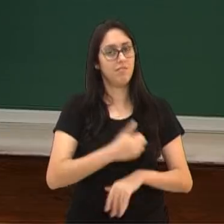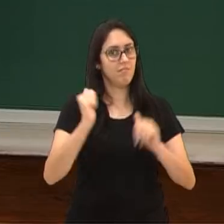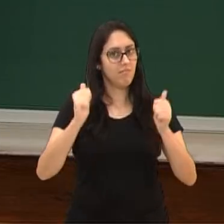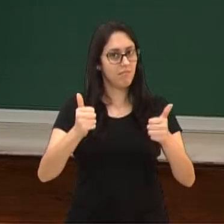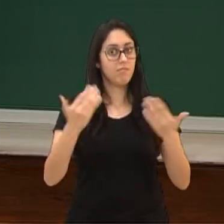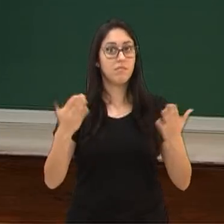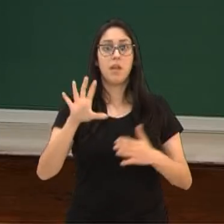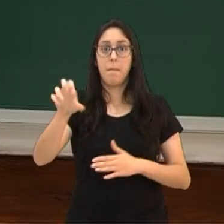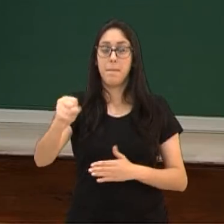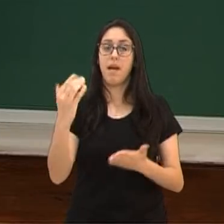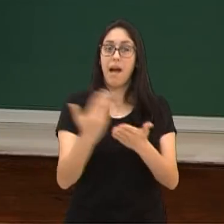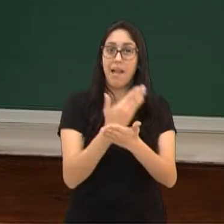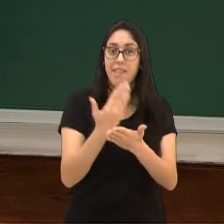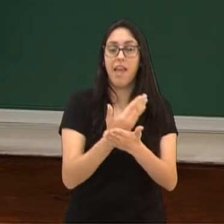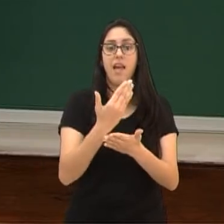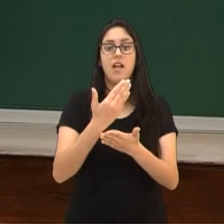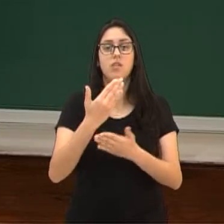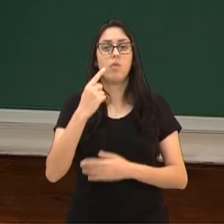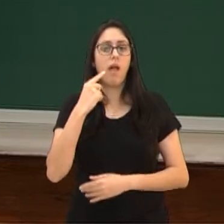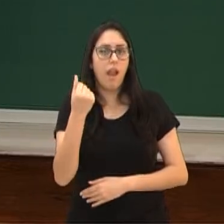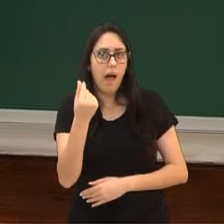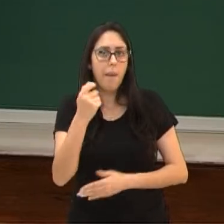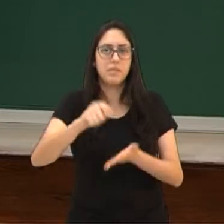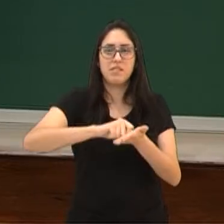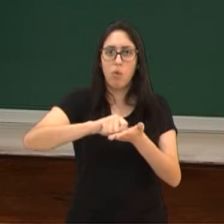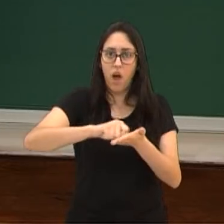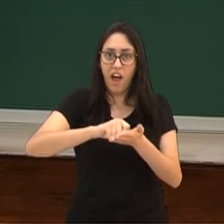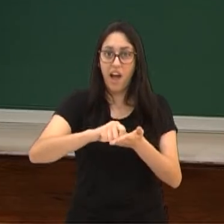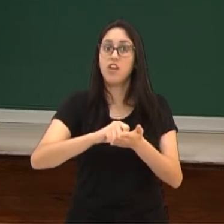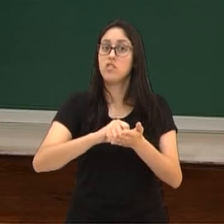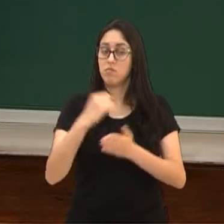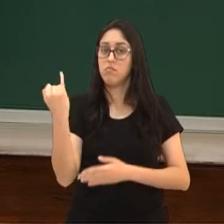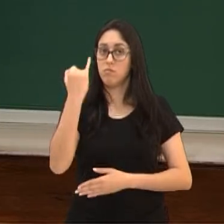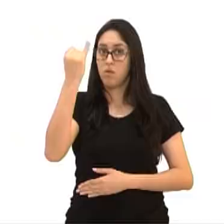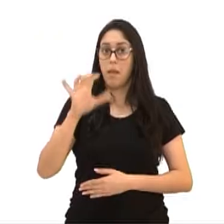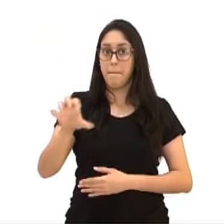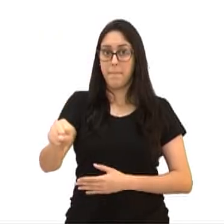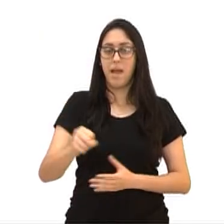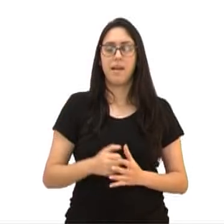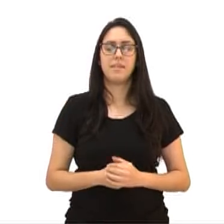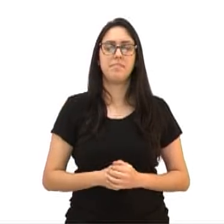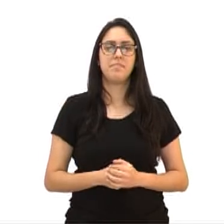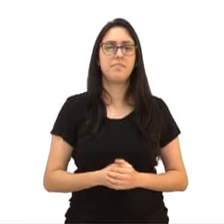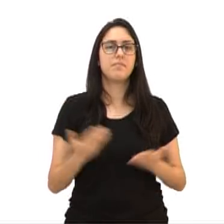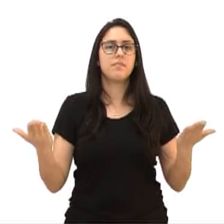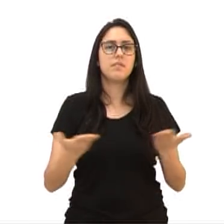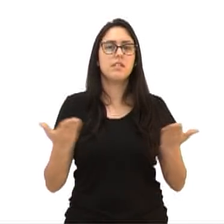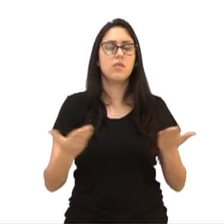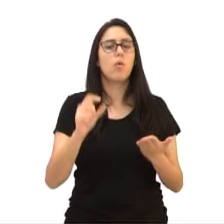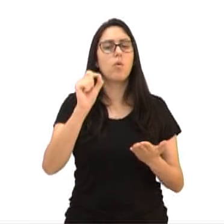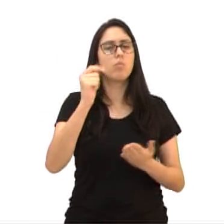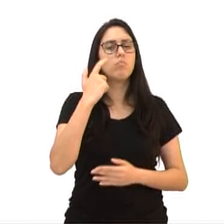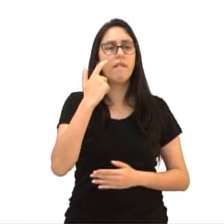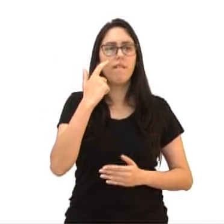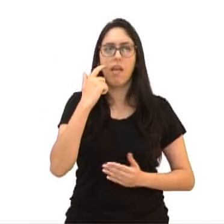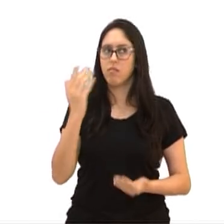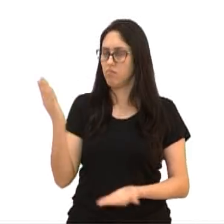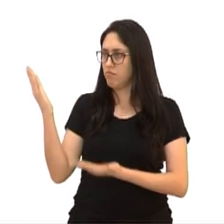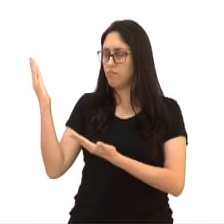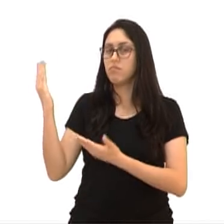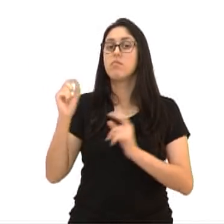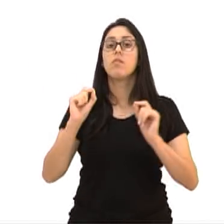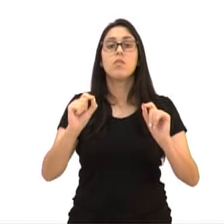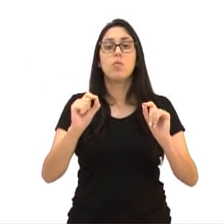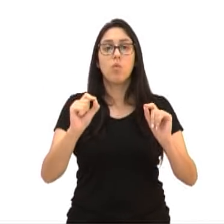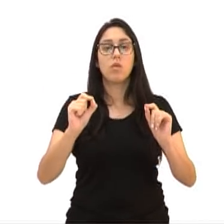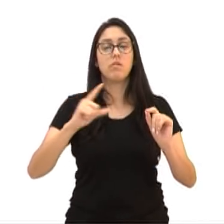Caderno, lápis, borracha, tudo pronto? Vamos lá então? Nós vamos trabalhar baseado um pouquinho no descritor 14. O descritor